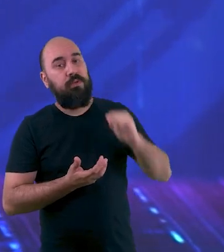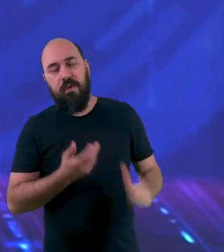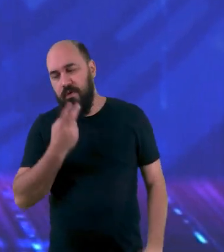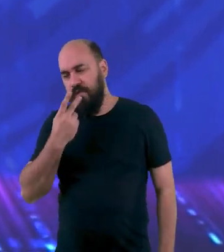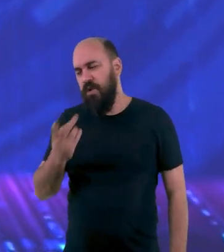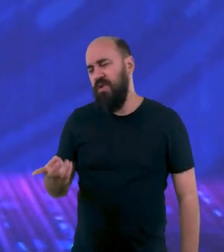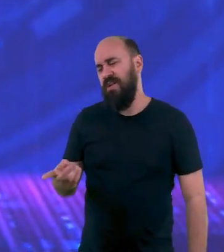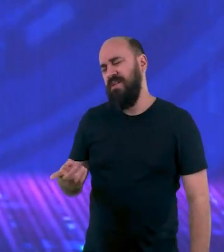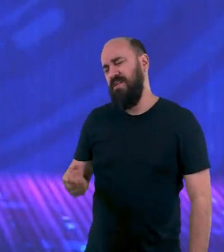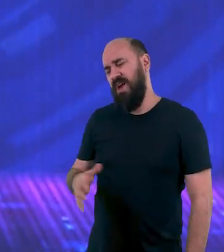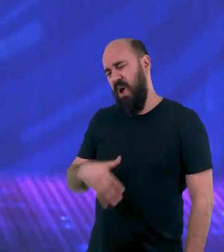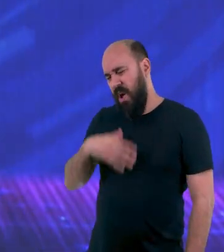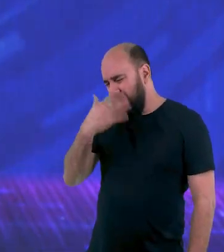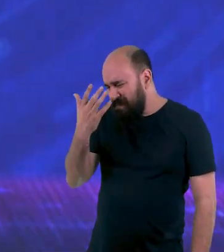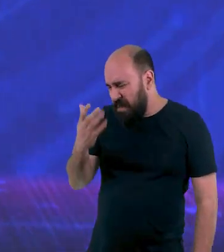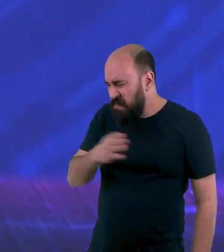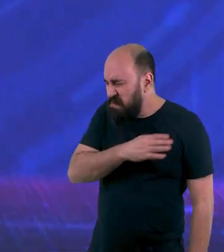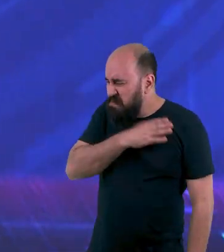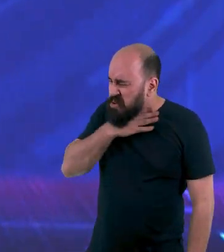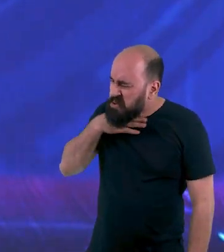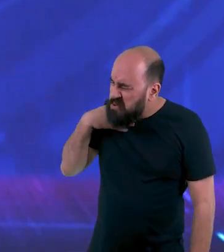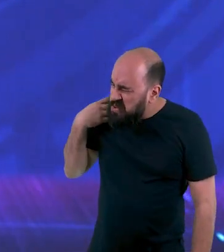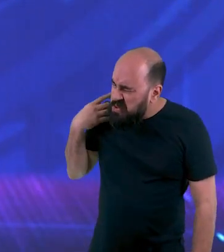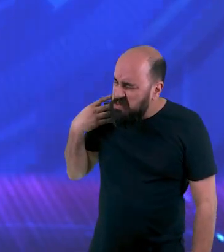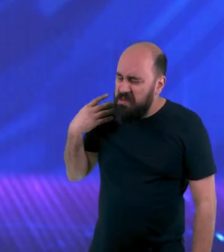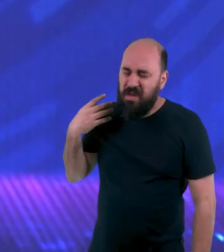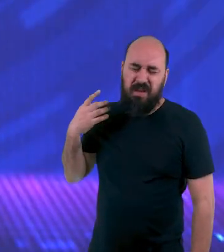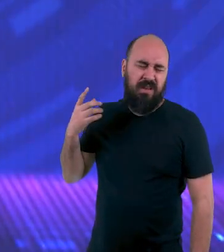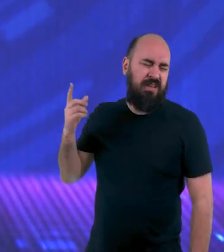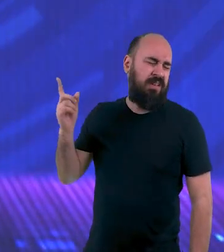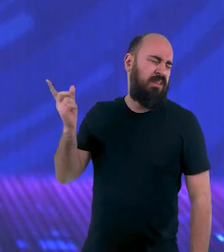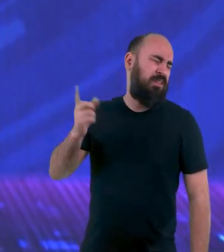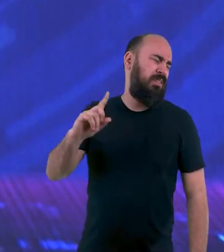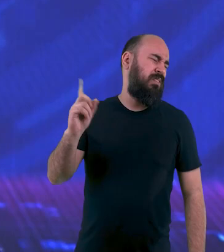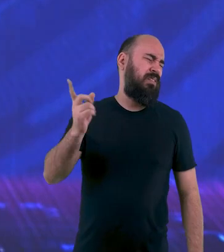assim, você, Eva, não vai morrer.